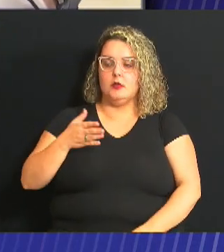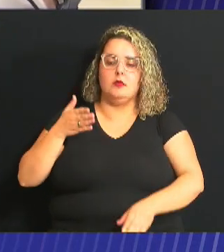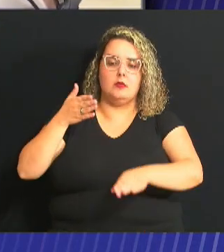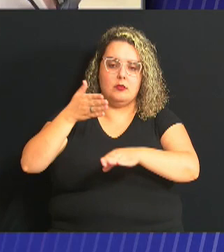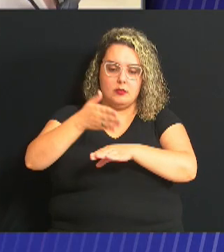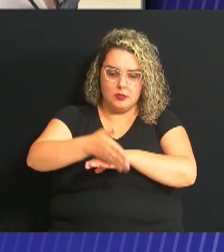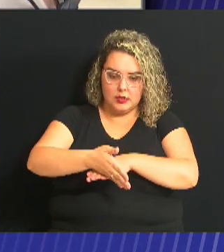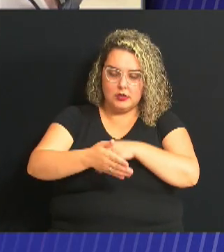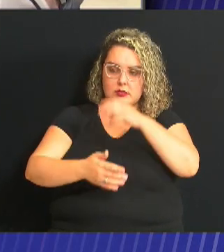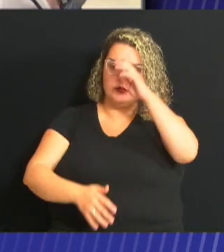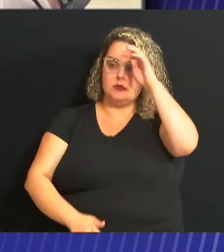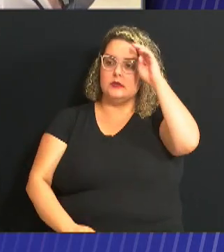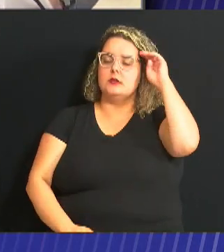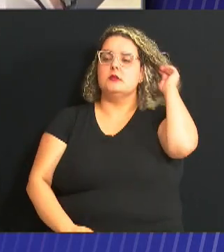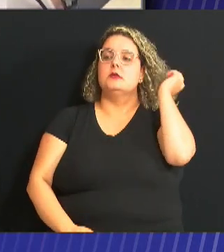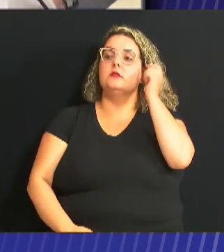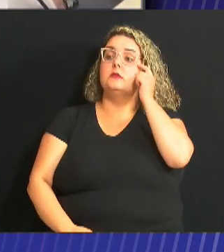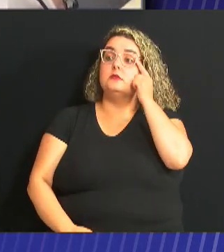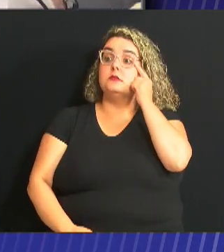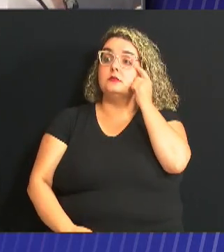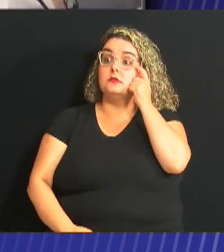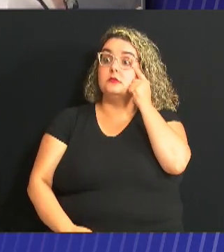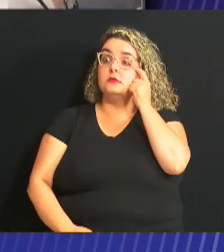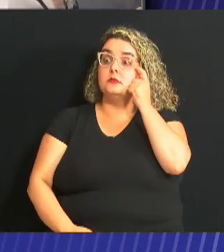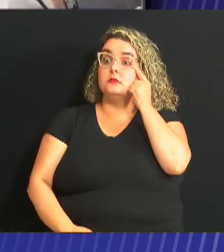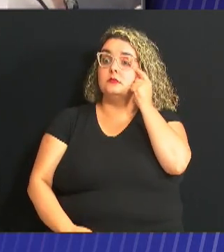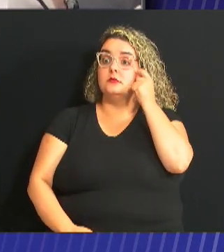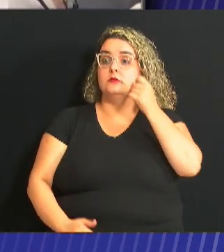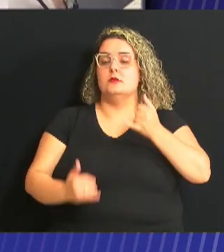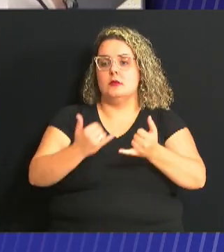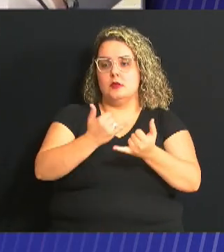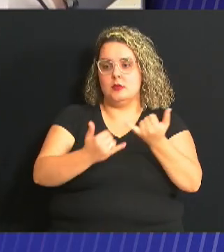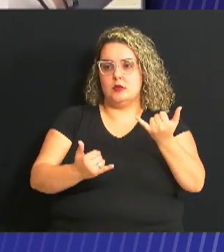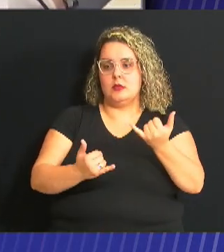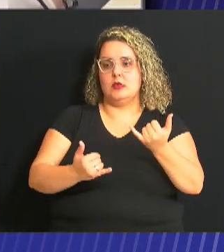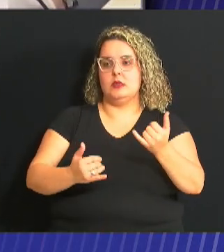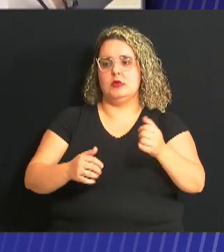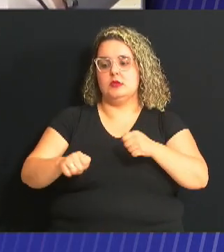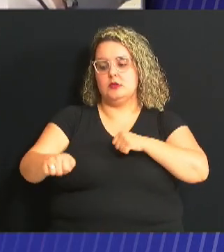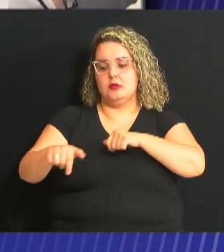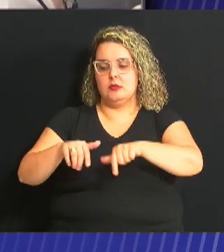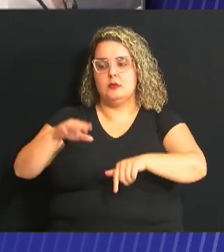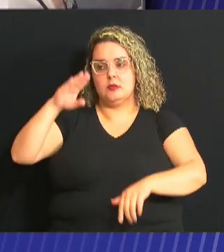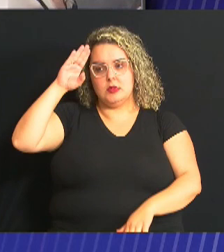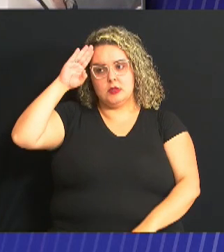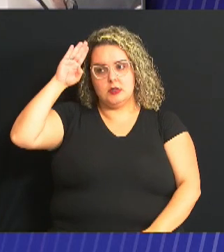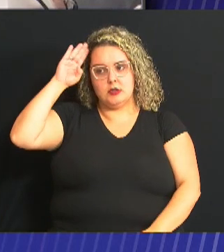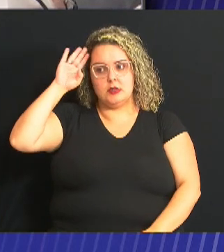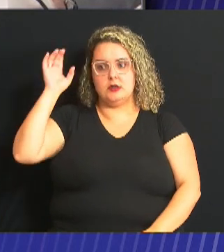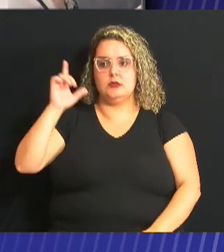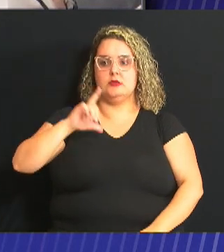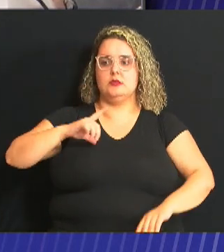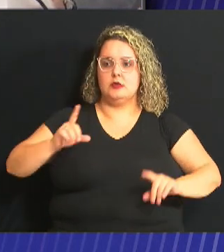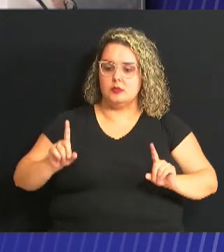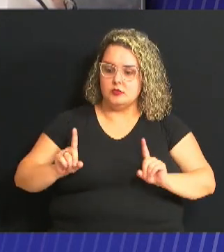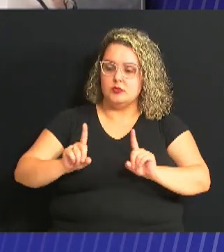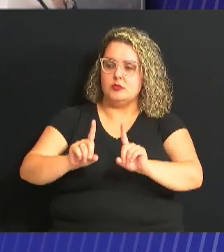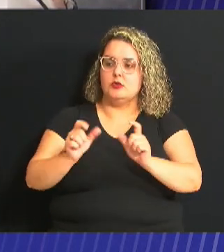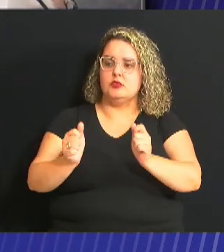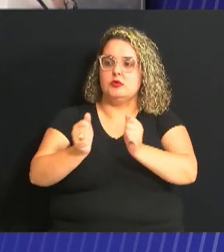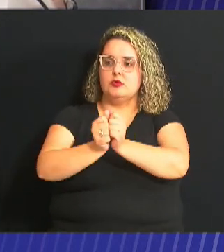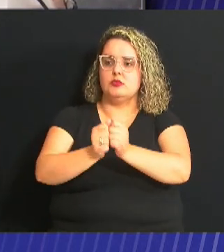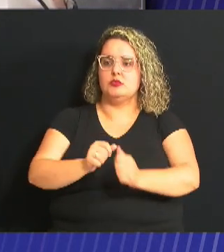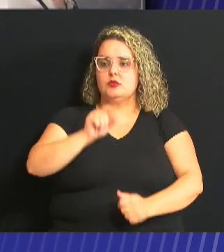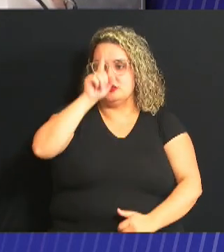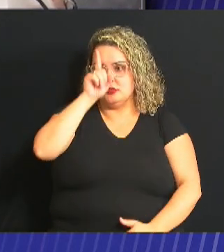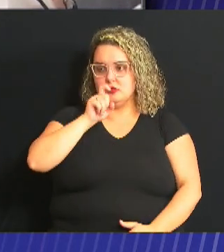participei boa parte da sua formação acadêmica, nós estivemos ombreados no